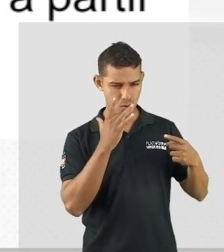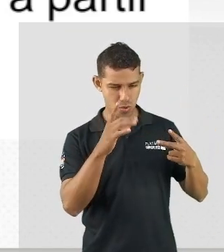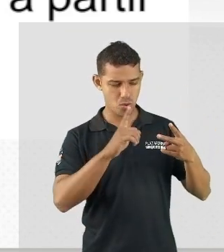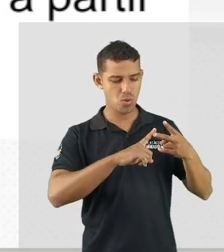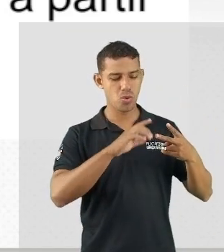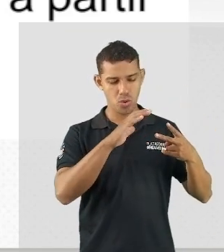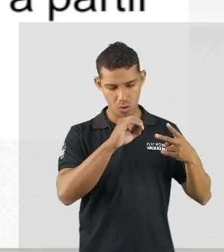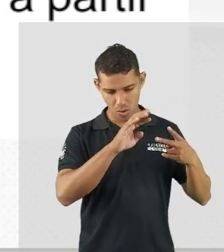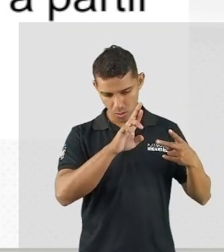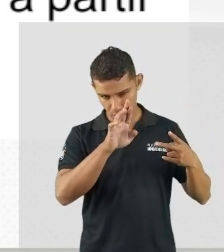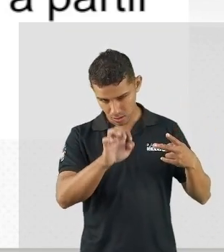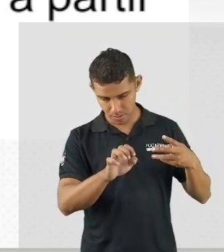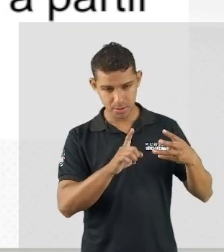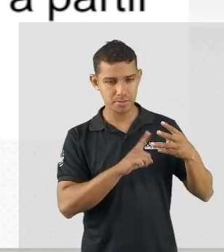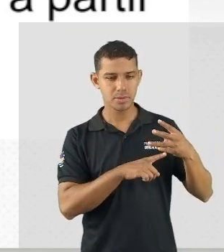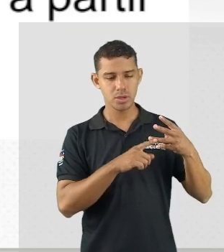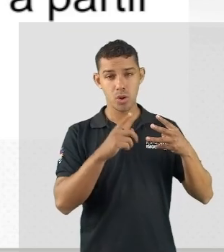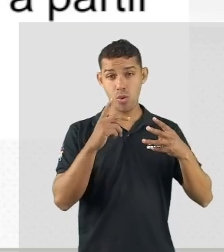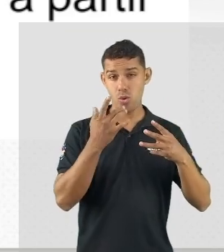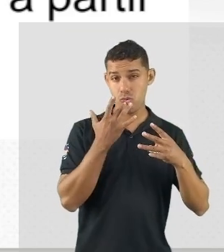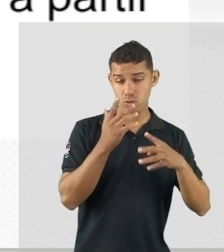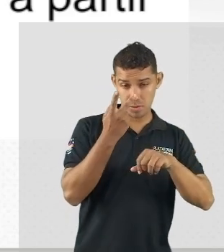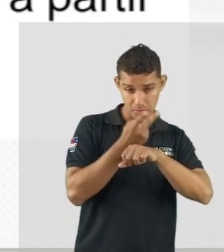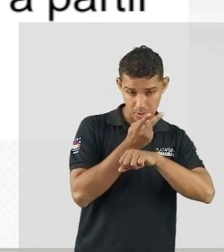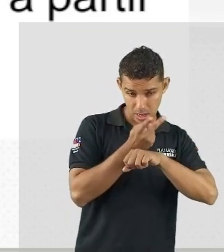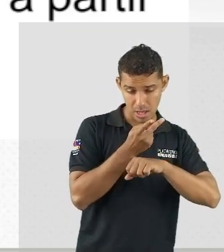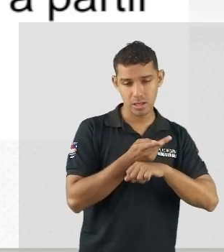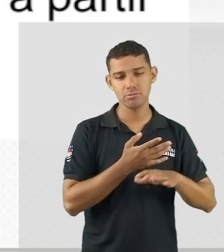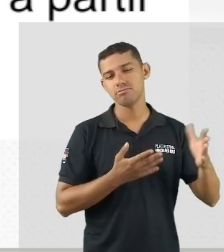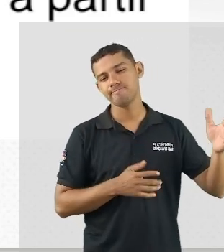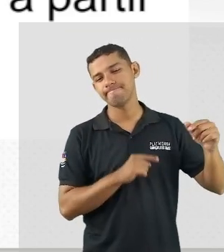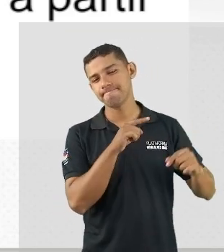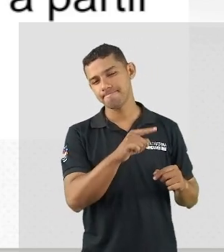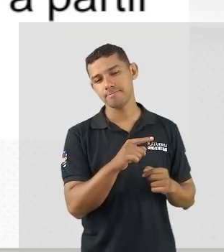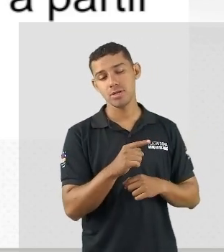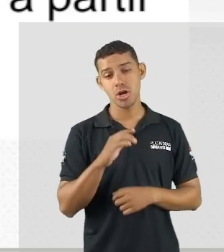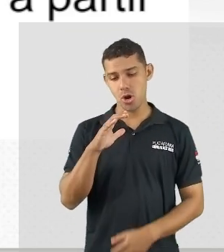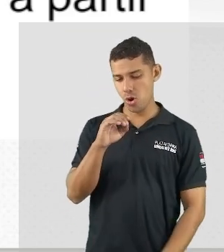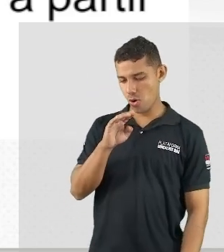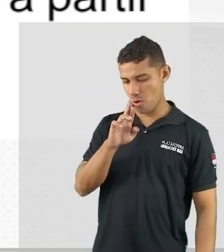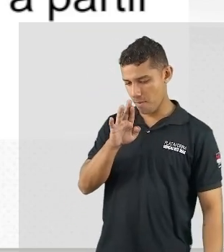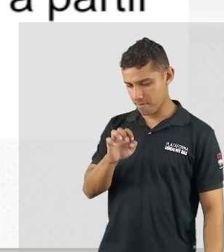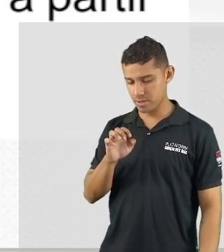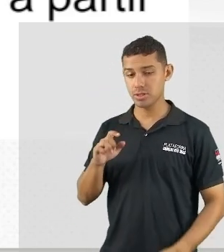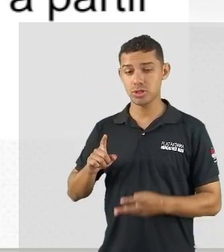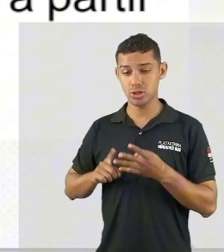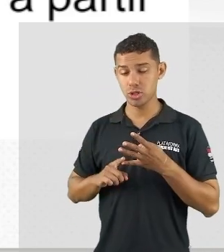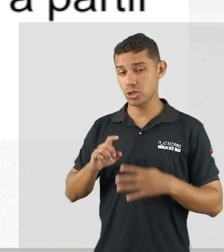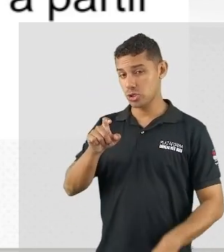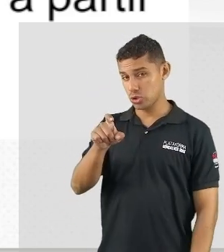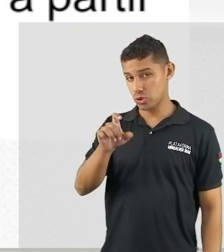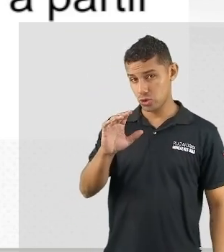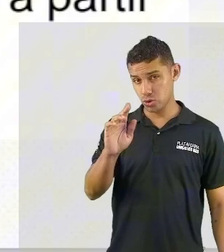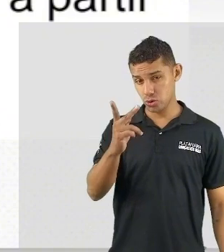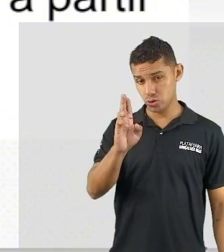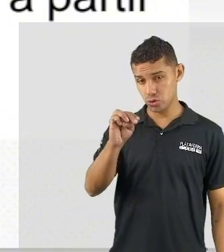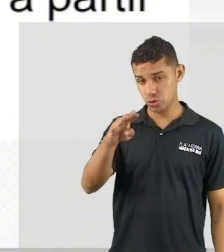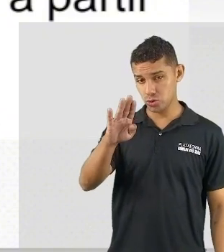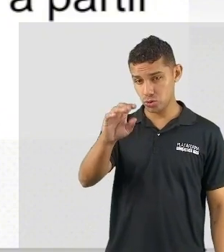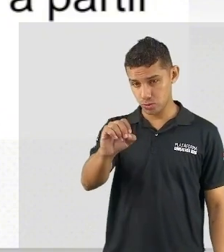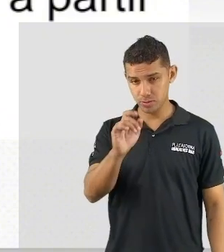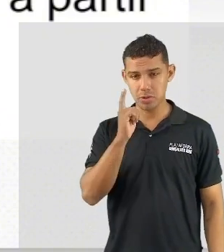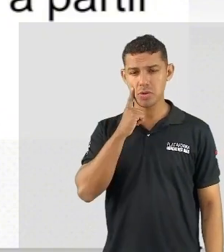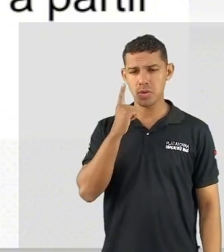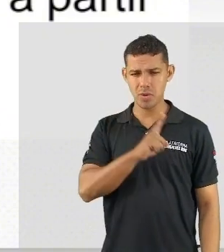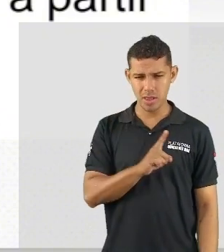e das ligas também de ouro e prata, e a obtenção de cobre e chumbo a partir dos seus minérios. Tá? E tinha já as técnicas